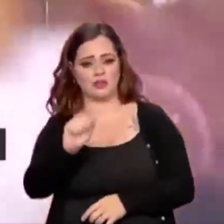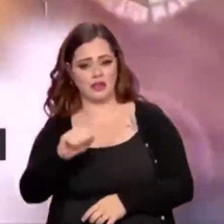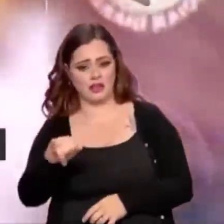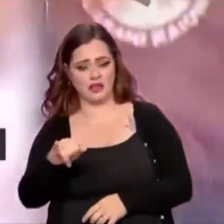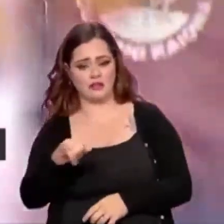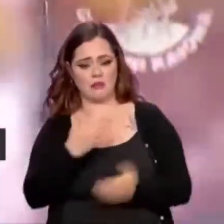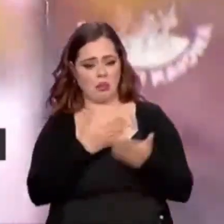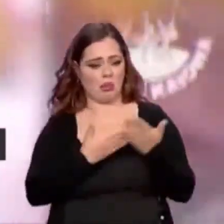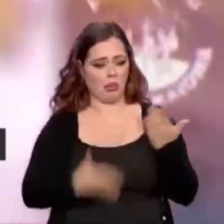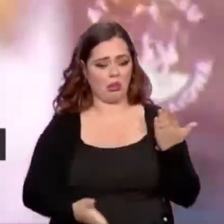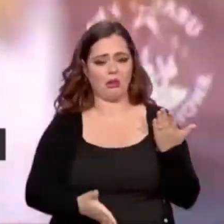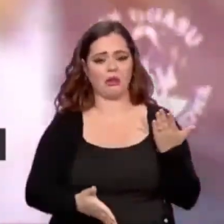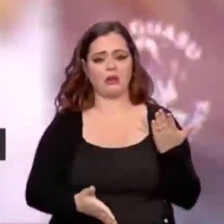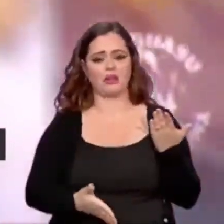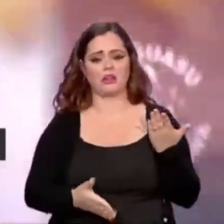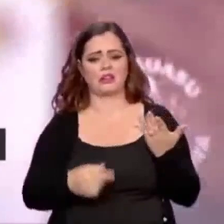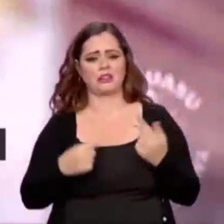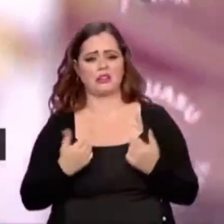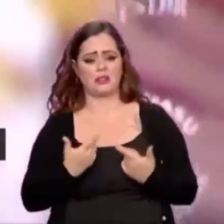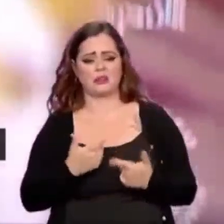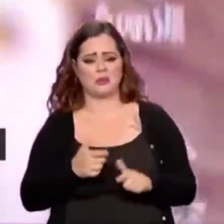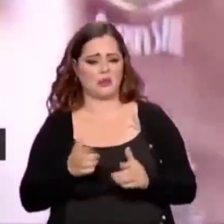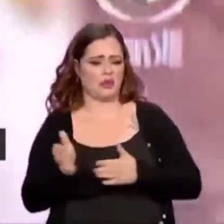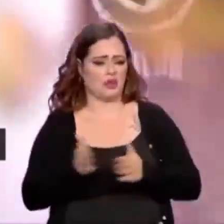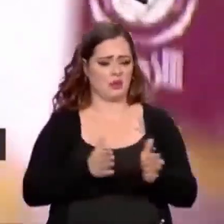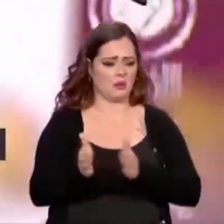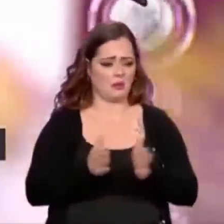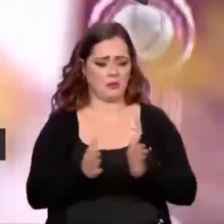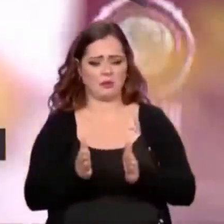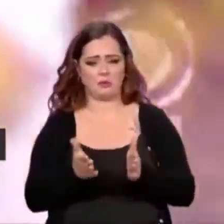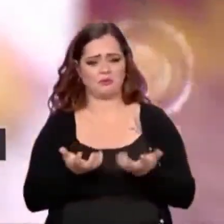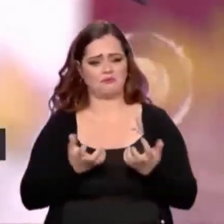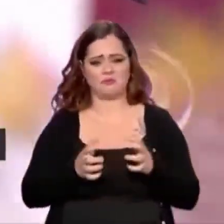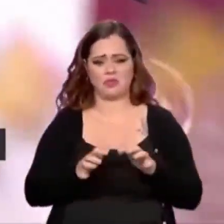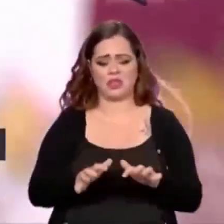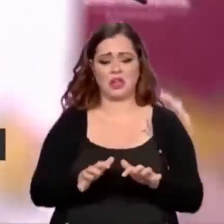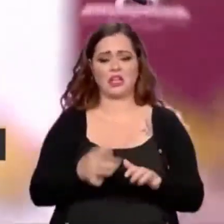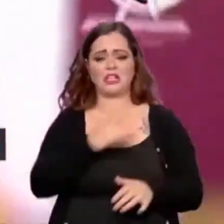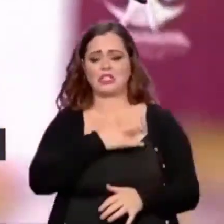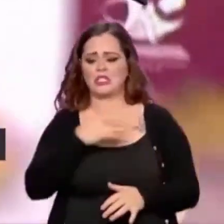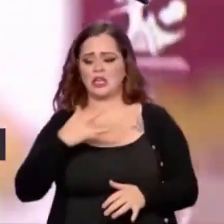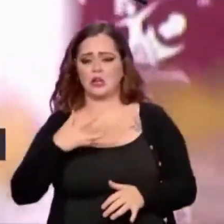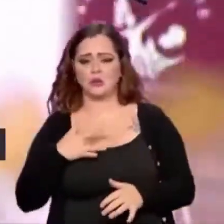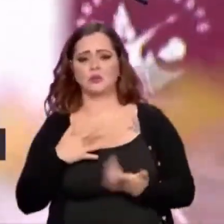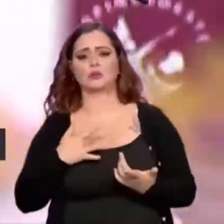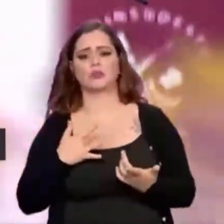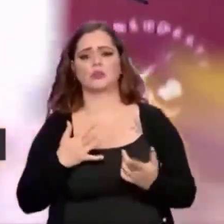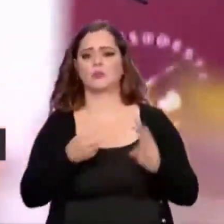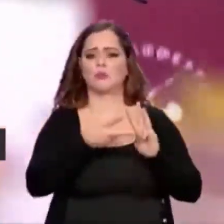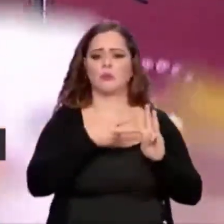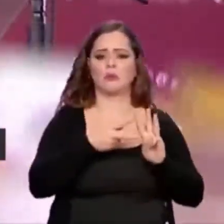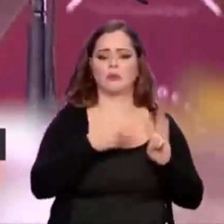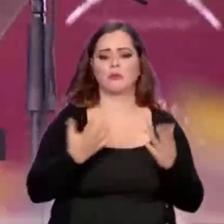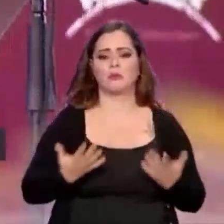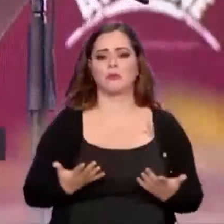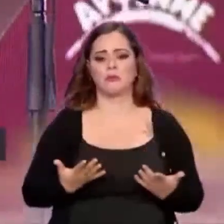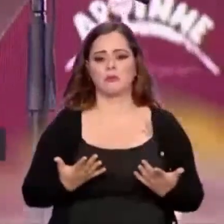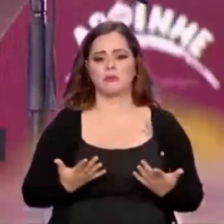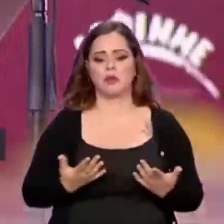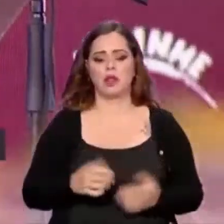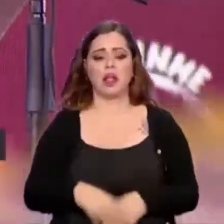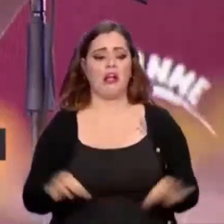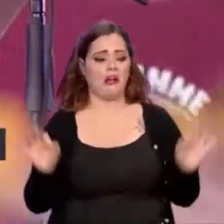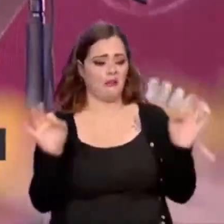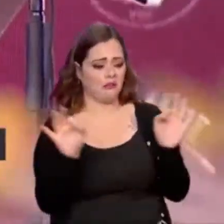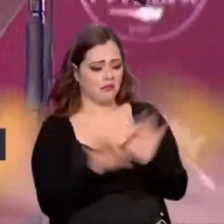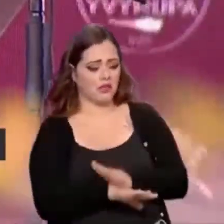SESAI, inviabilizando o acesso aos serviços de saúde pelas comunidades indígenas. A extinção